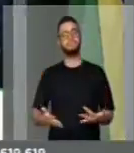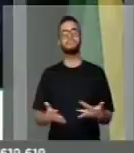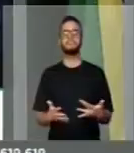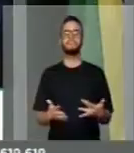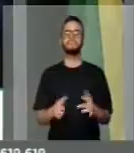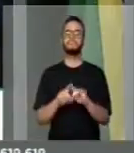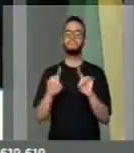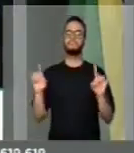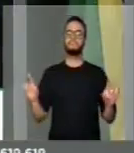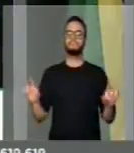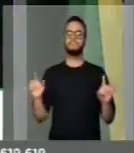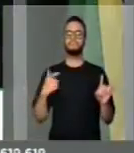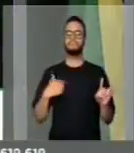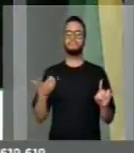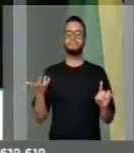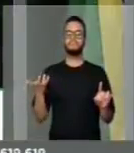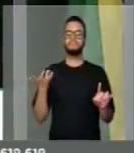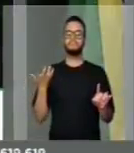Mas gostaria